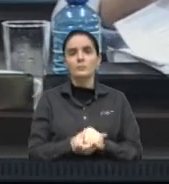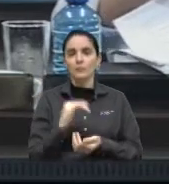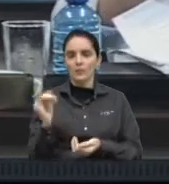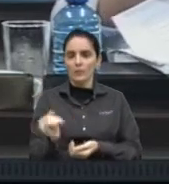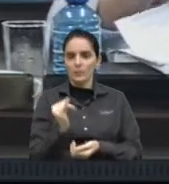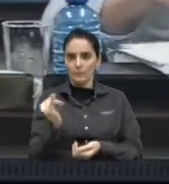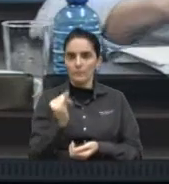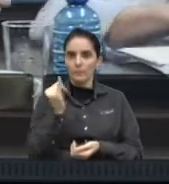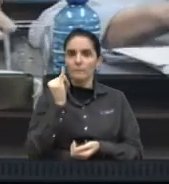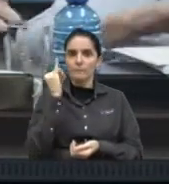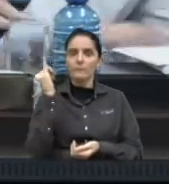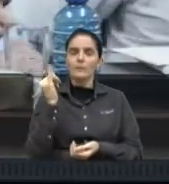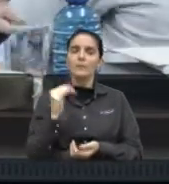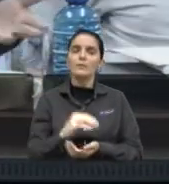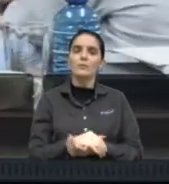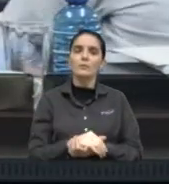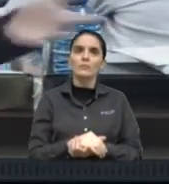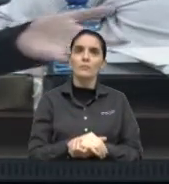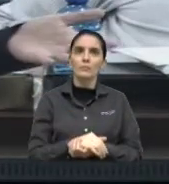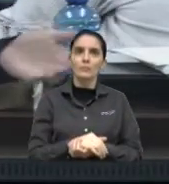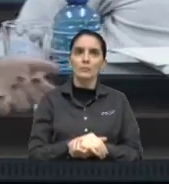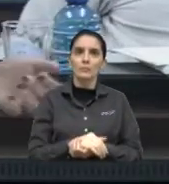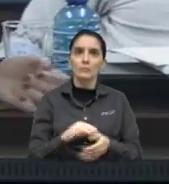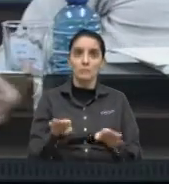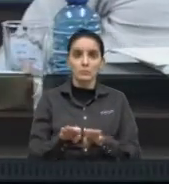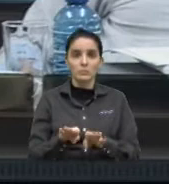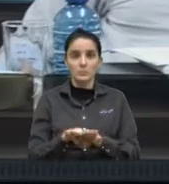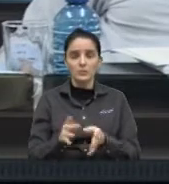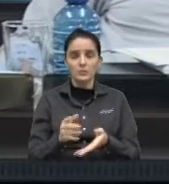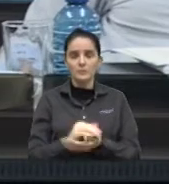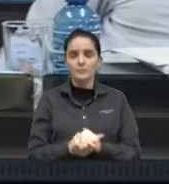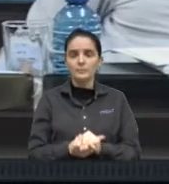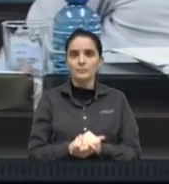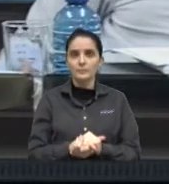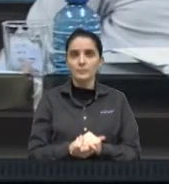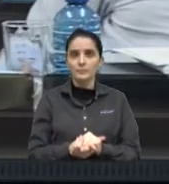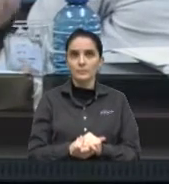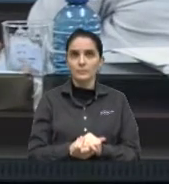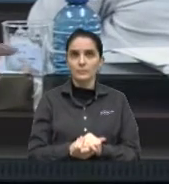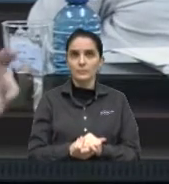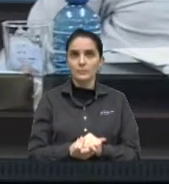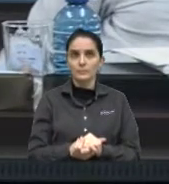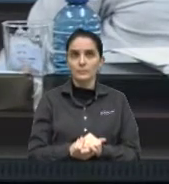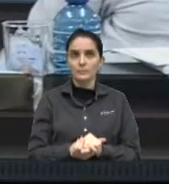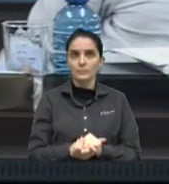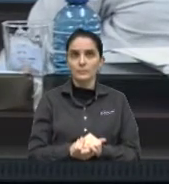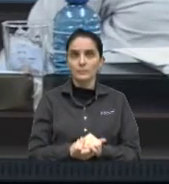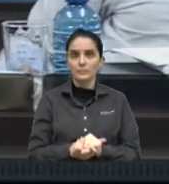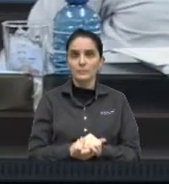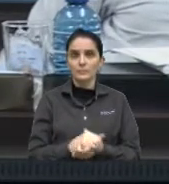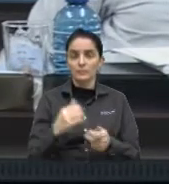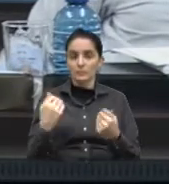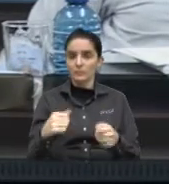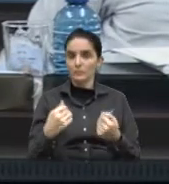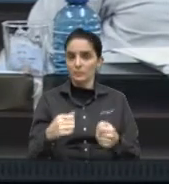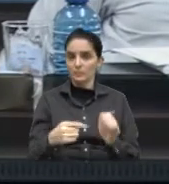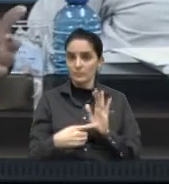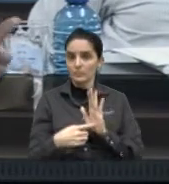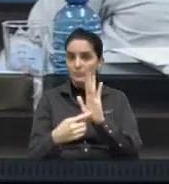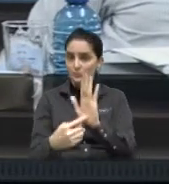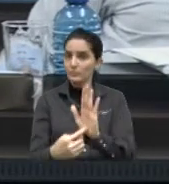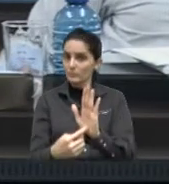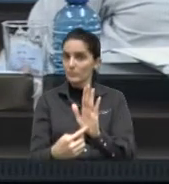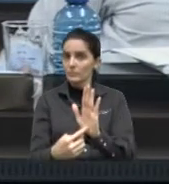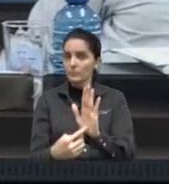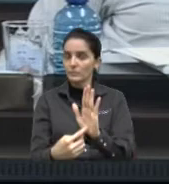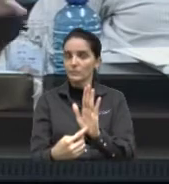também acontecem no período de uno então essas considerações elas devem ser colocadas por que até